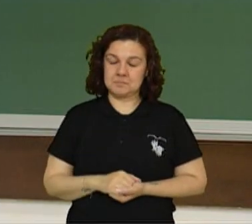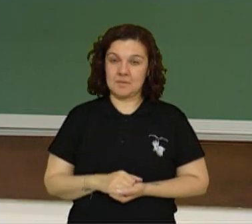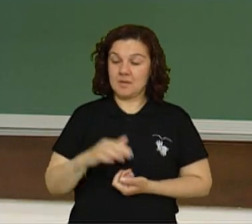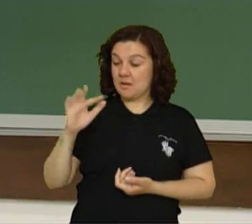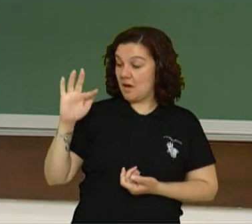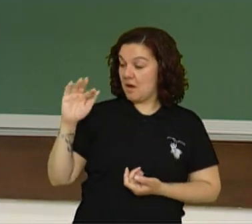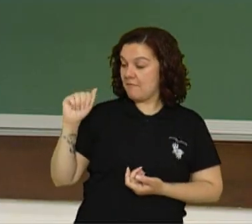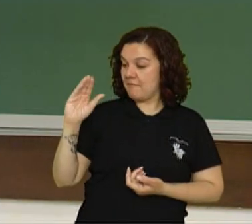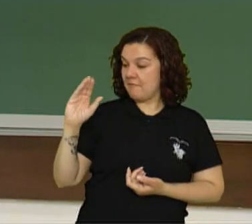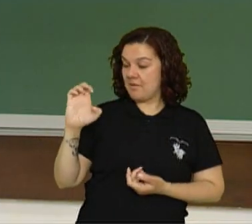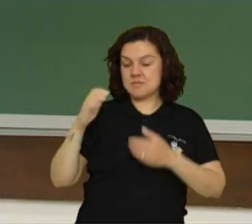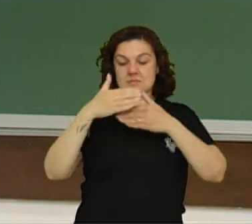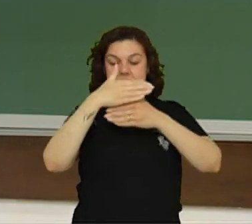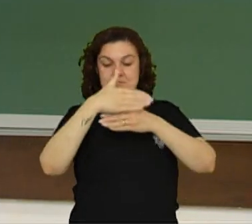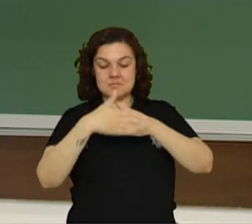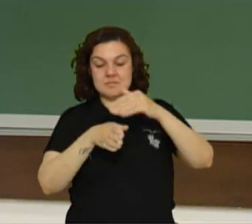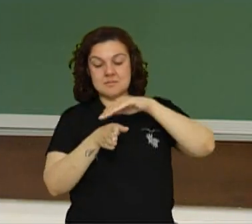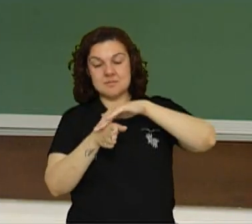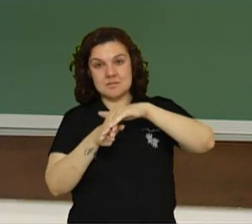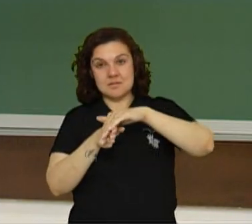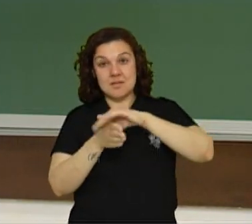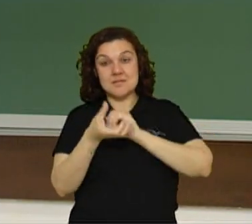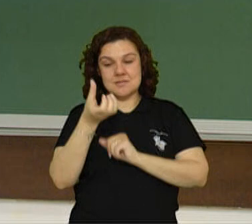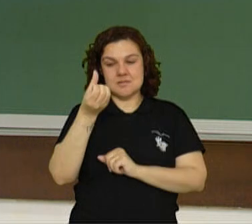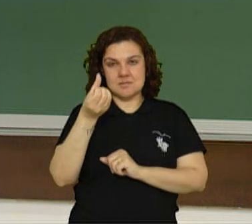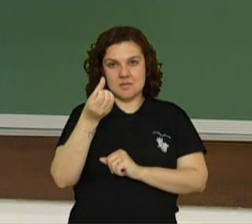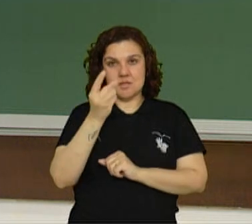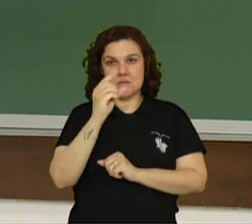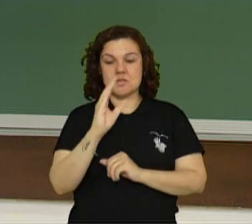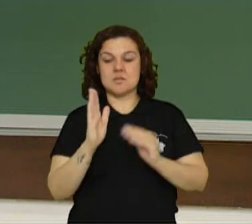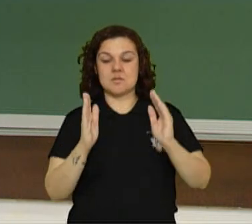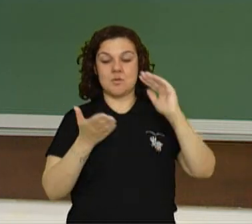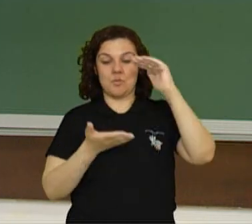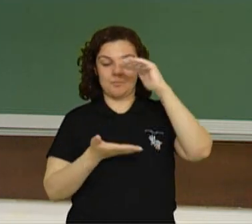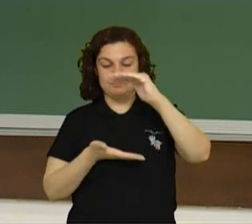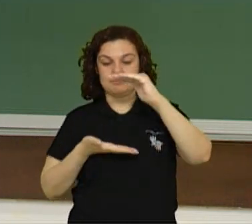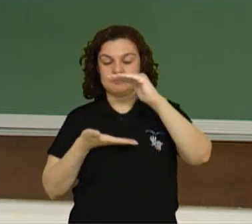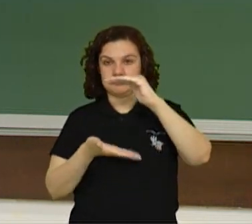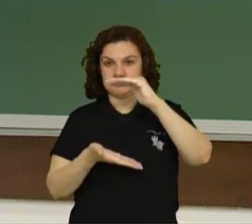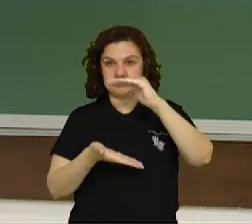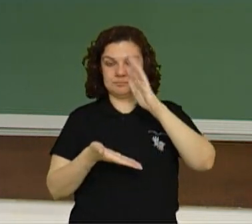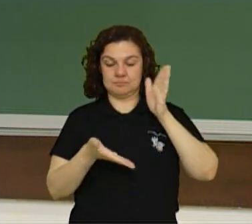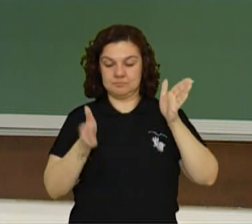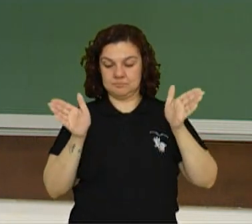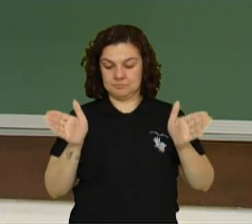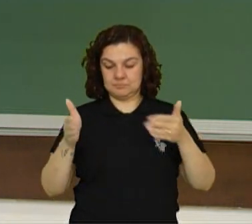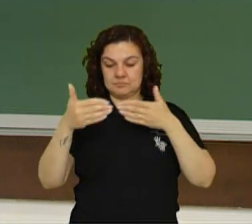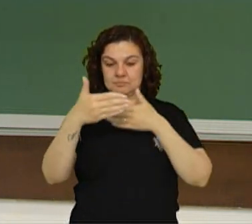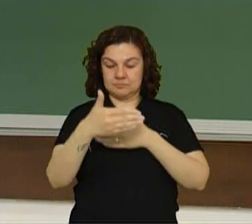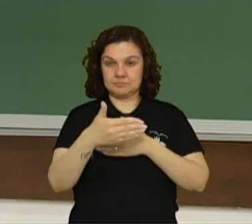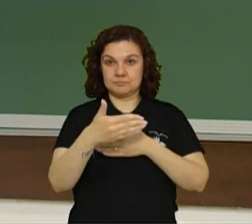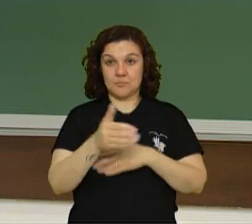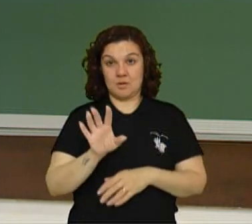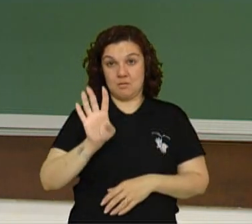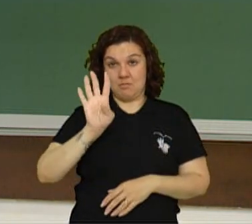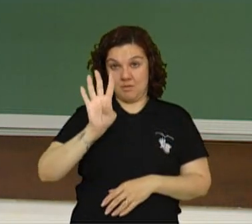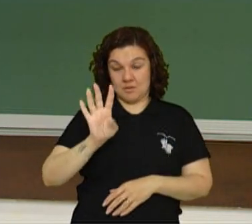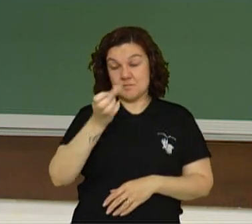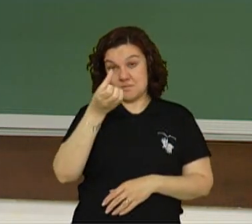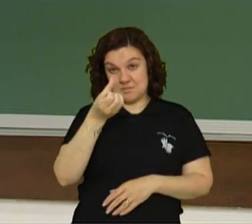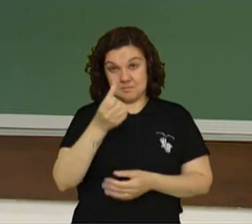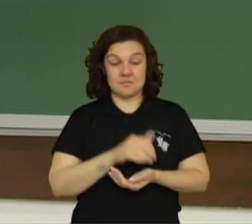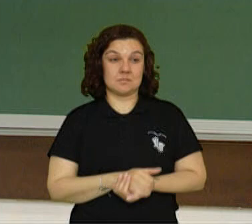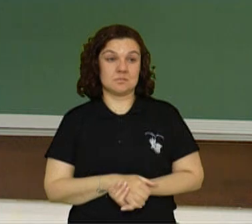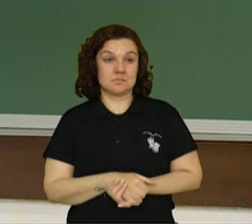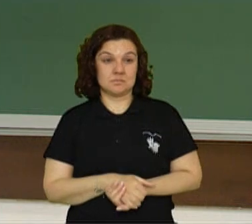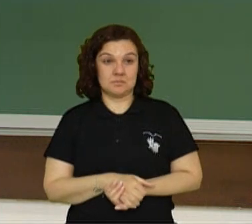Faces 6, uma em cima, uma embaixo, 4 na lateral, 6 faces. Vértices 4 em